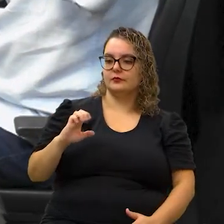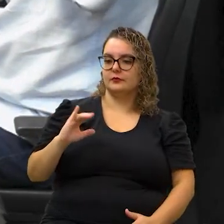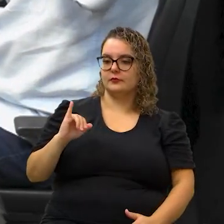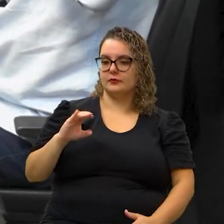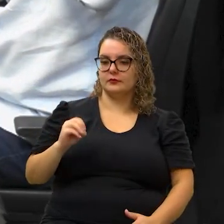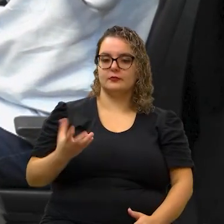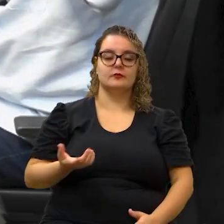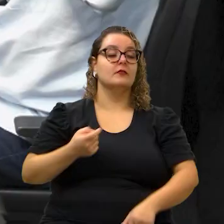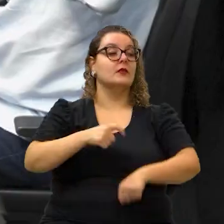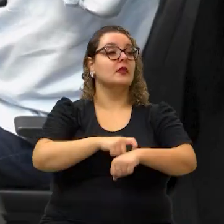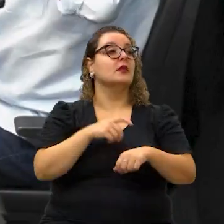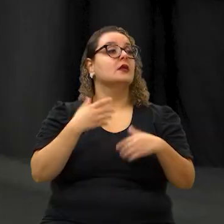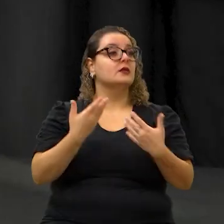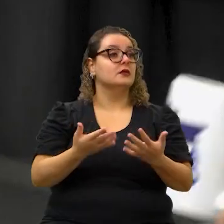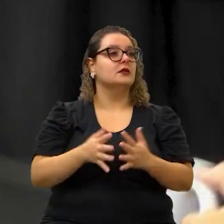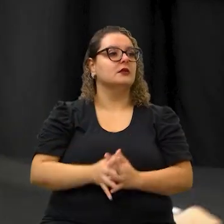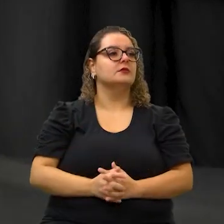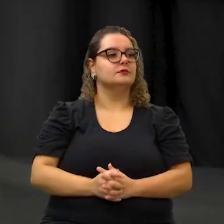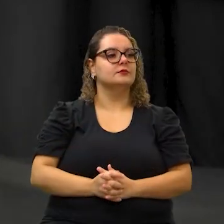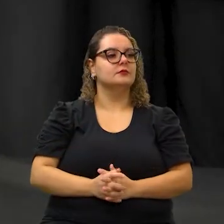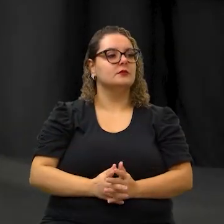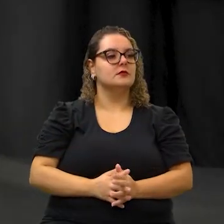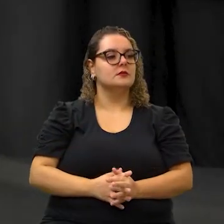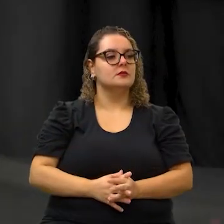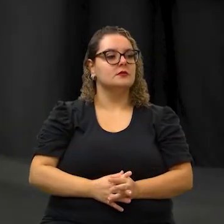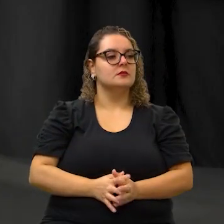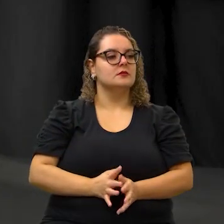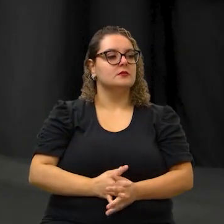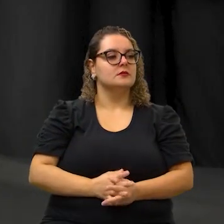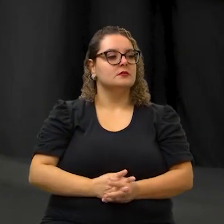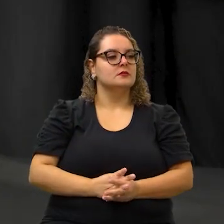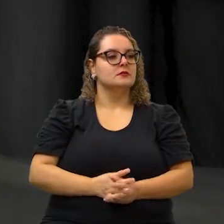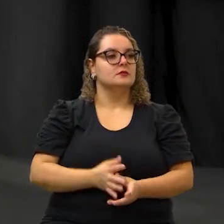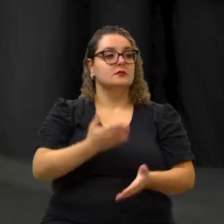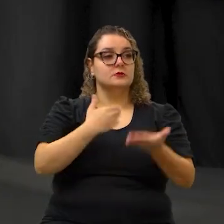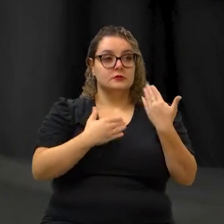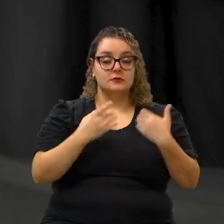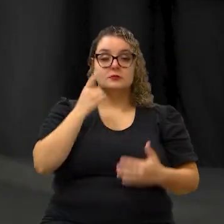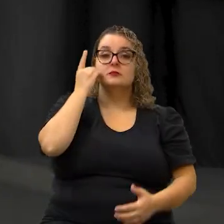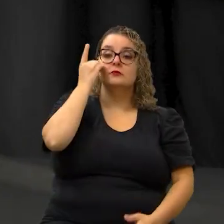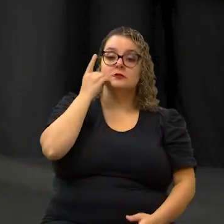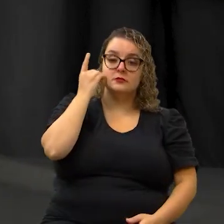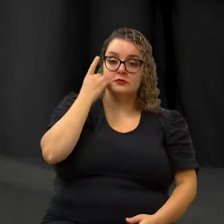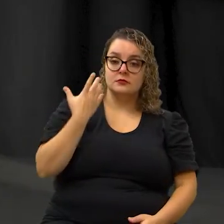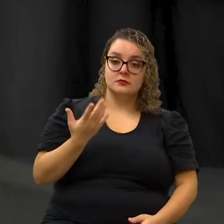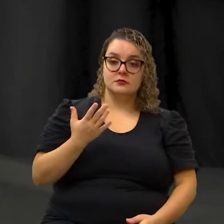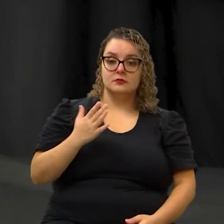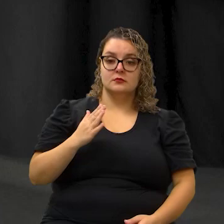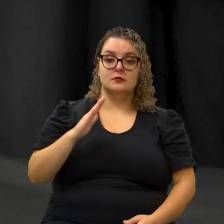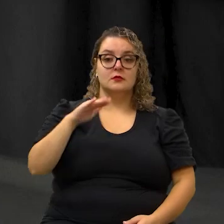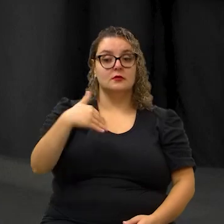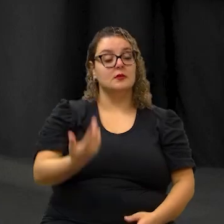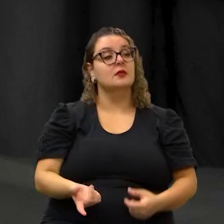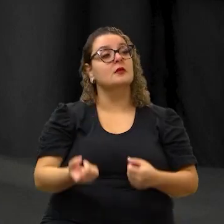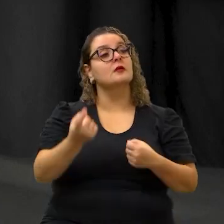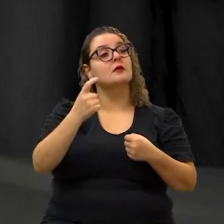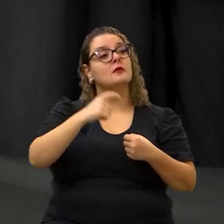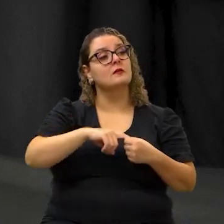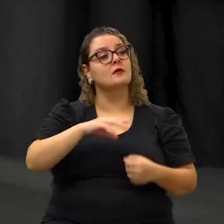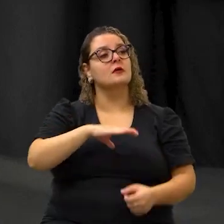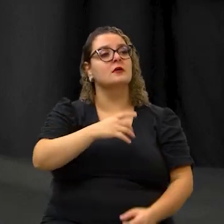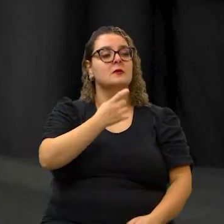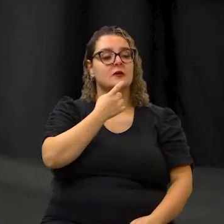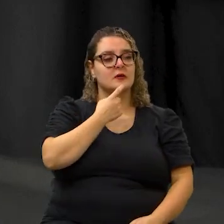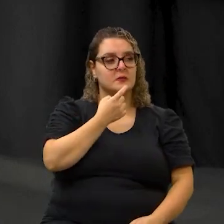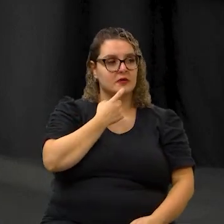aí, naquele período em que você estava deputado, quando que